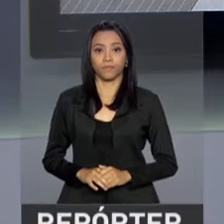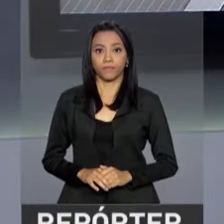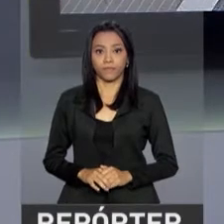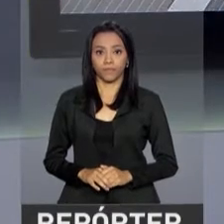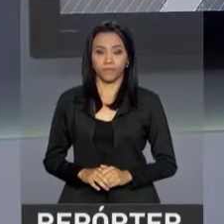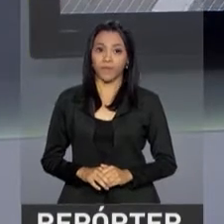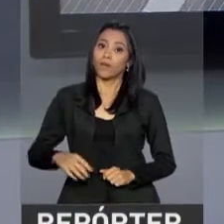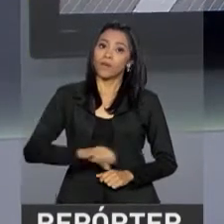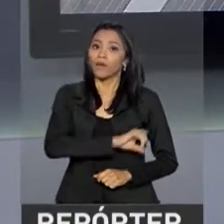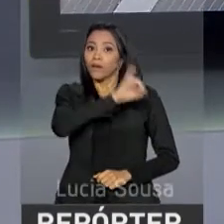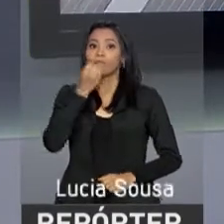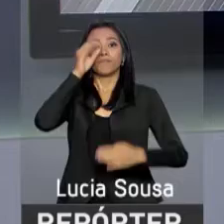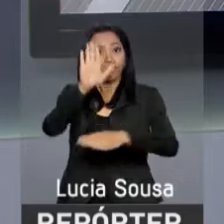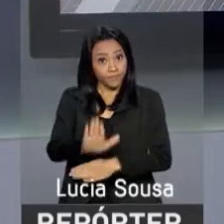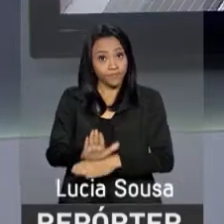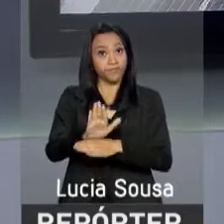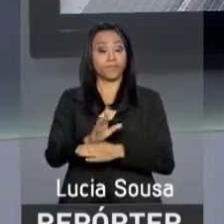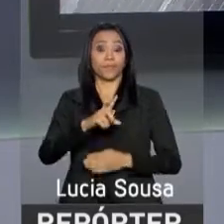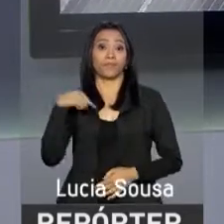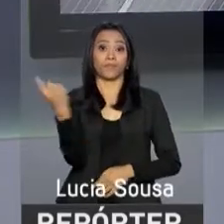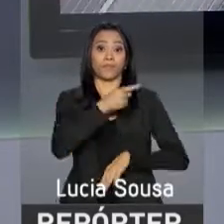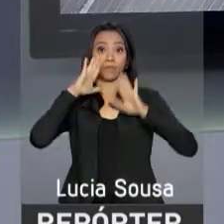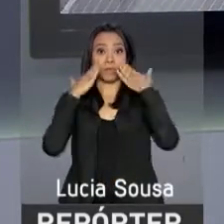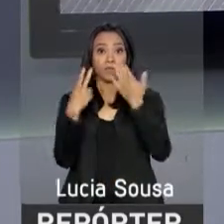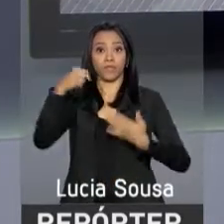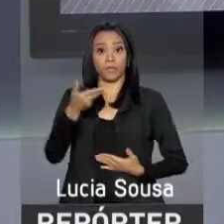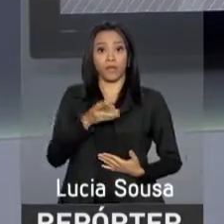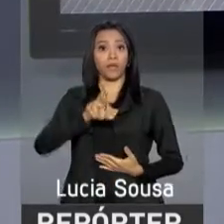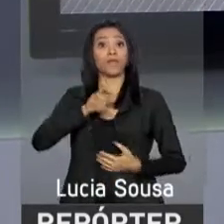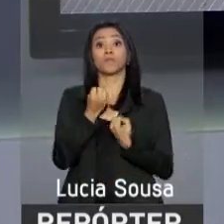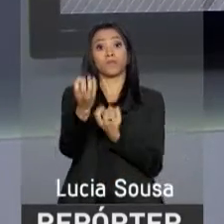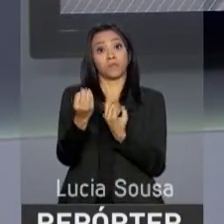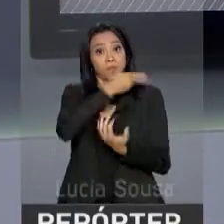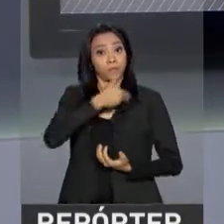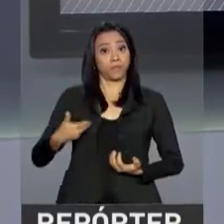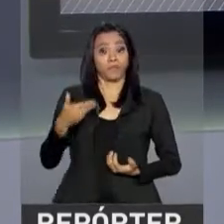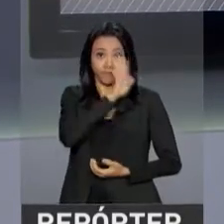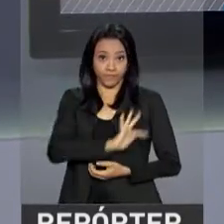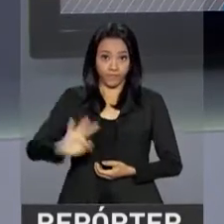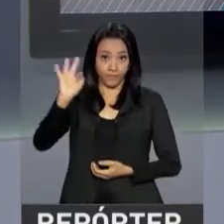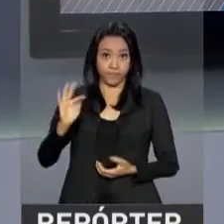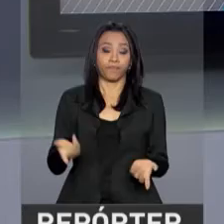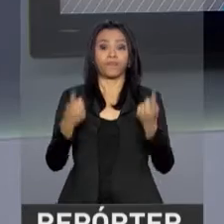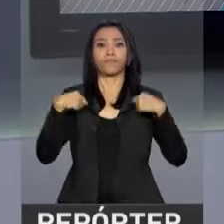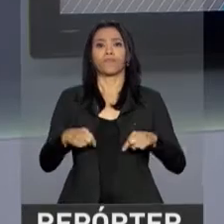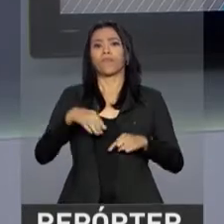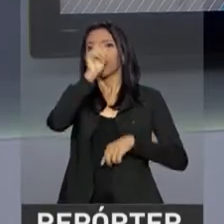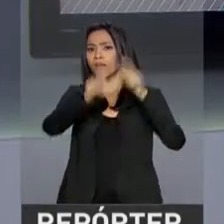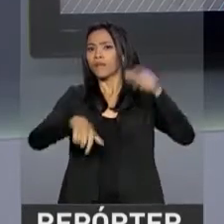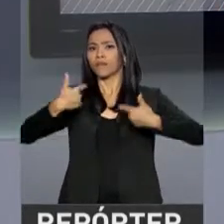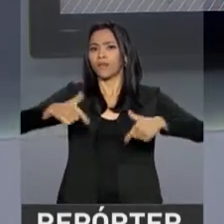olá boa tarde o repórter nbr com as notícias do governo federal começa agora os trabalhadores nascidos em maio e junho